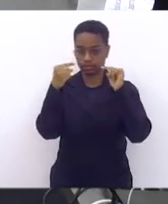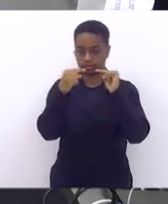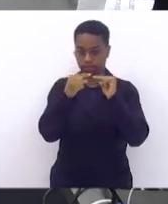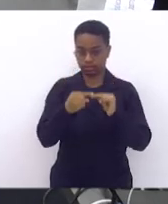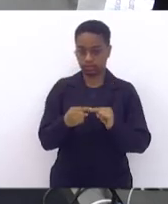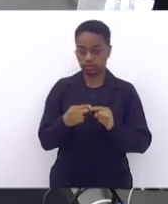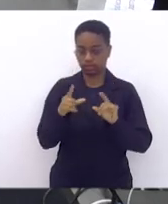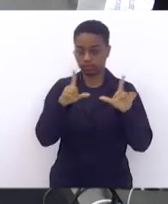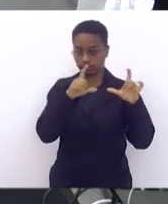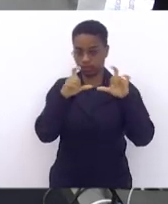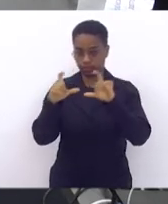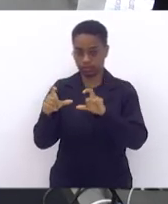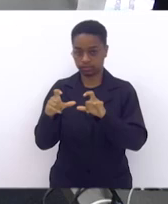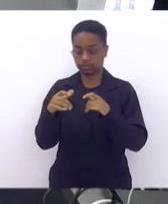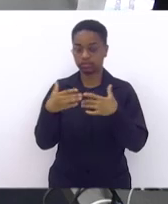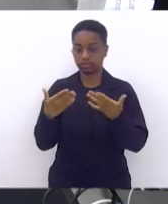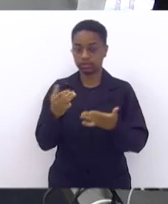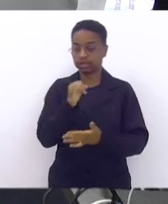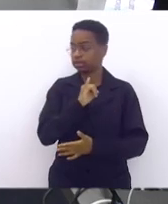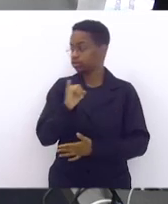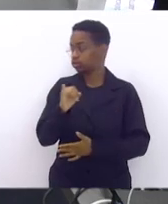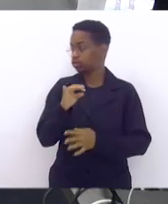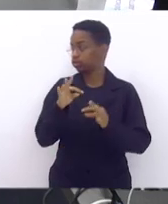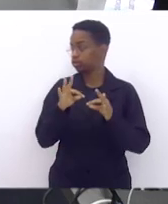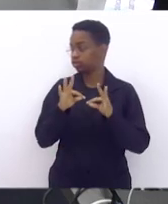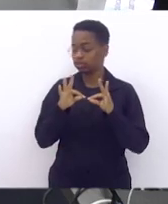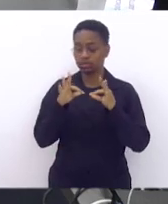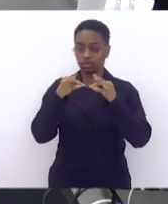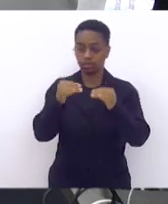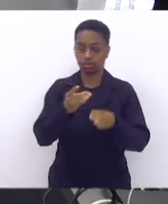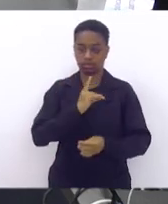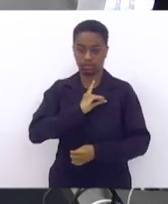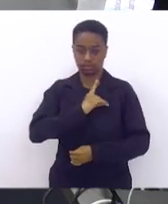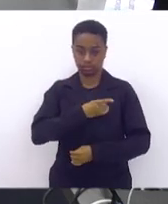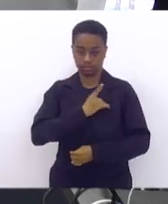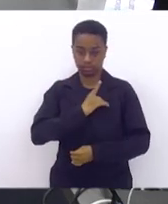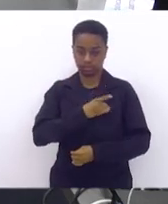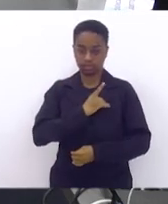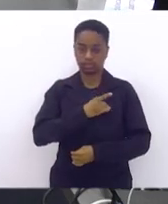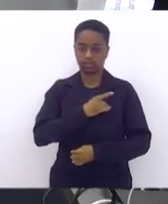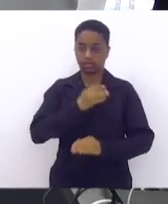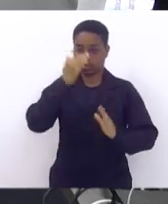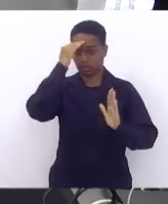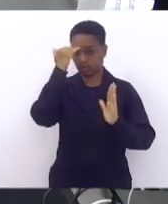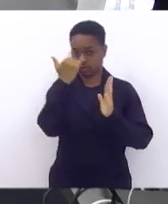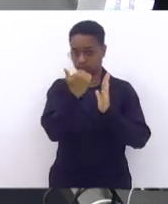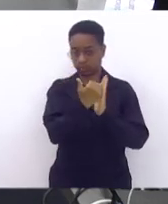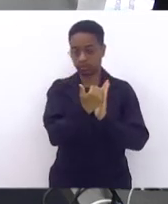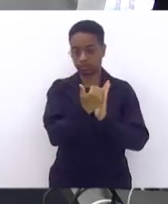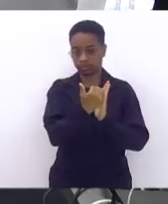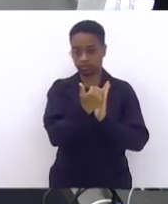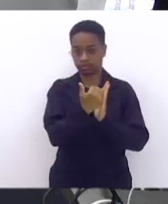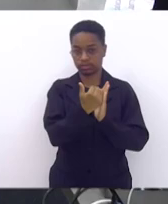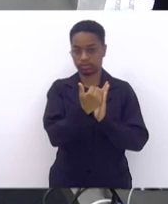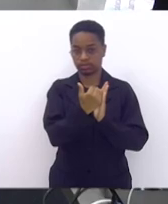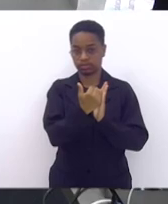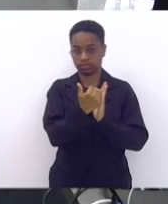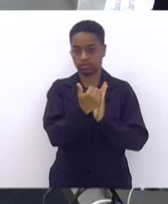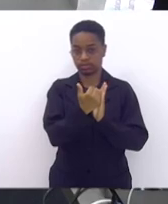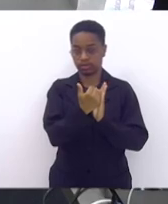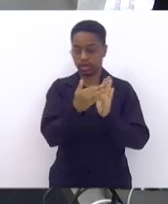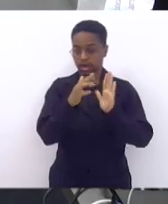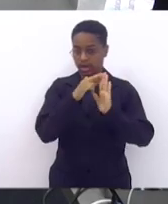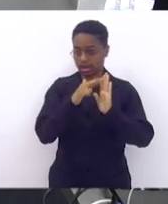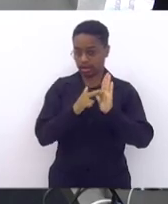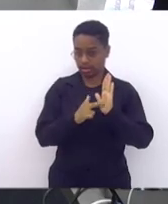fotográfico. Se todas as delegacias obedecessem a esse